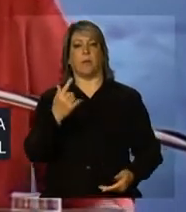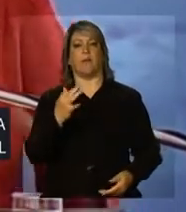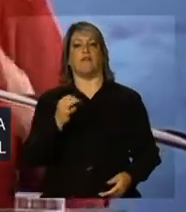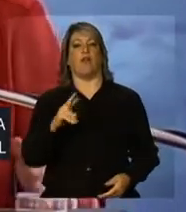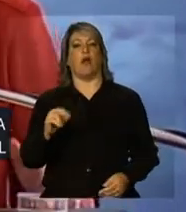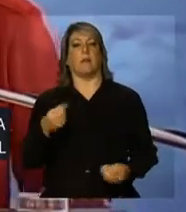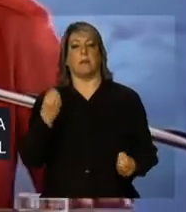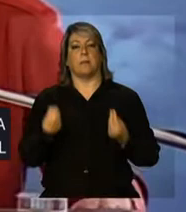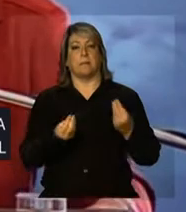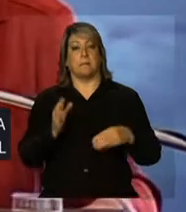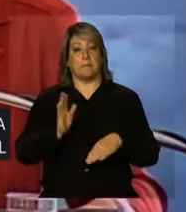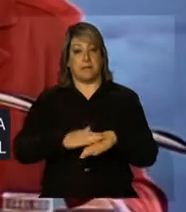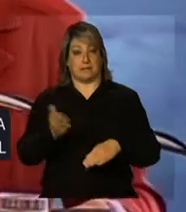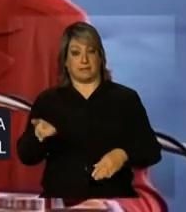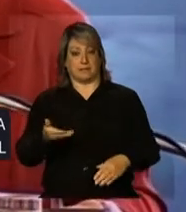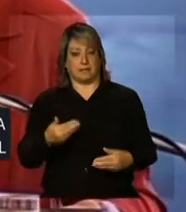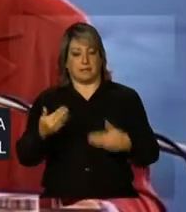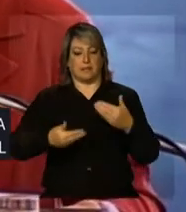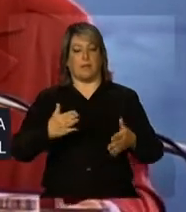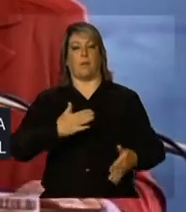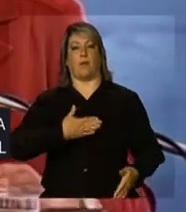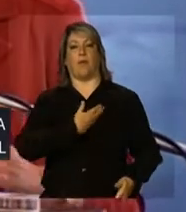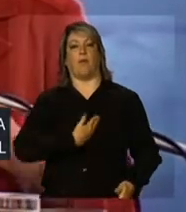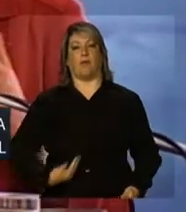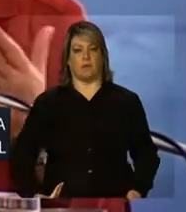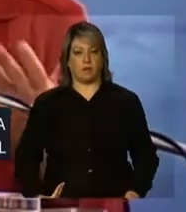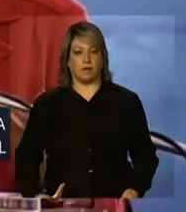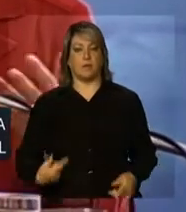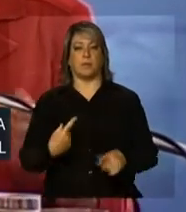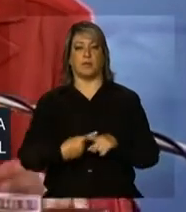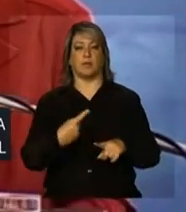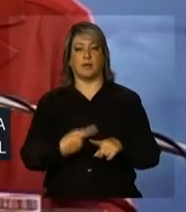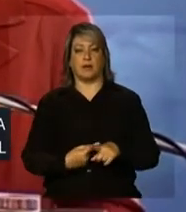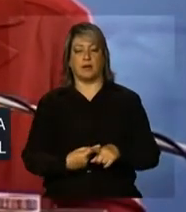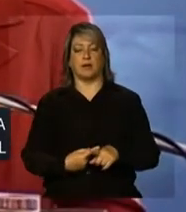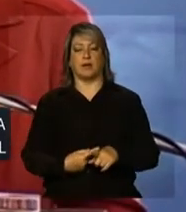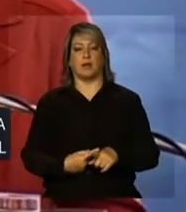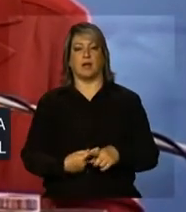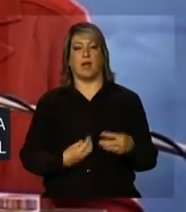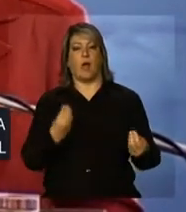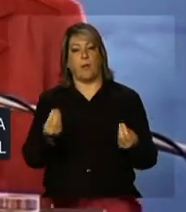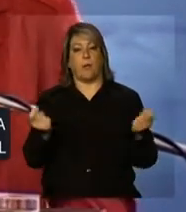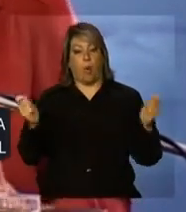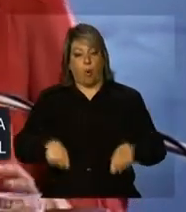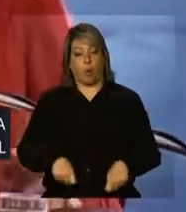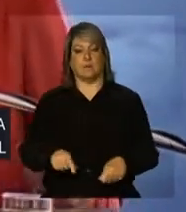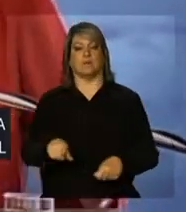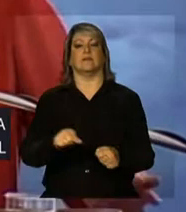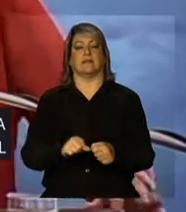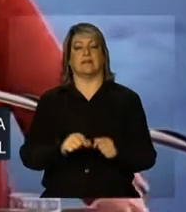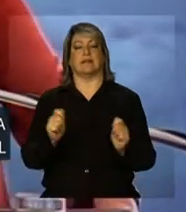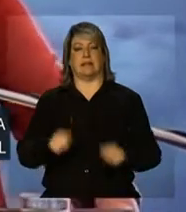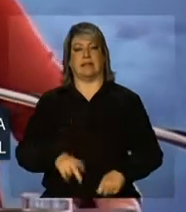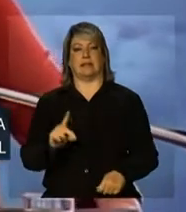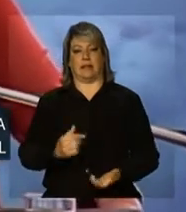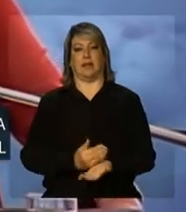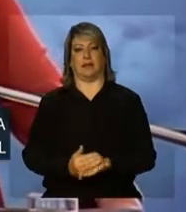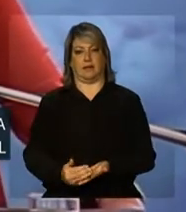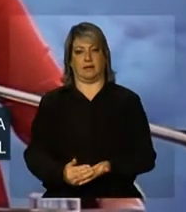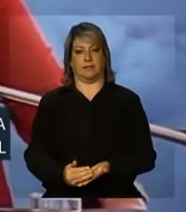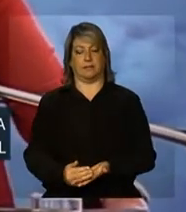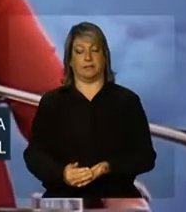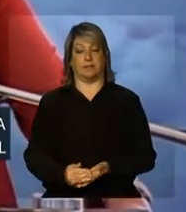forma ainda mais acelerada no meu governo porque as condições para isso estavam dadas agora